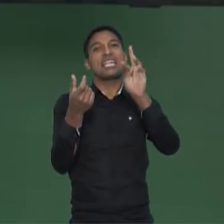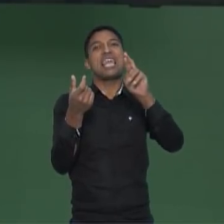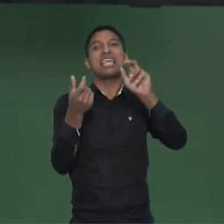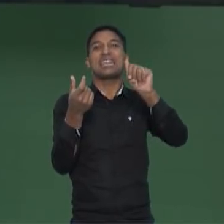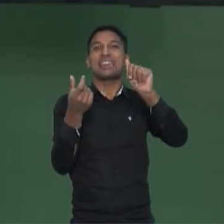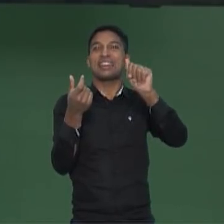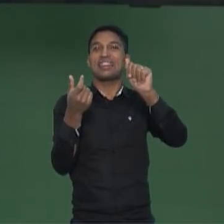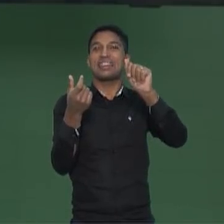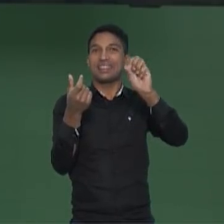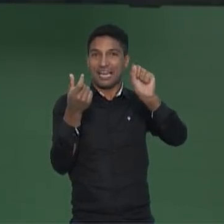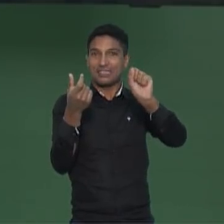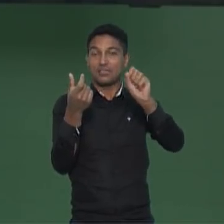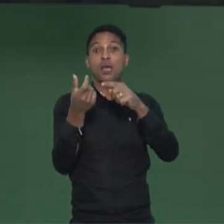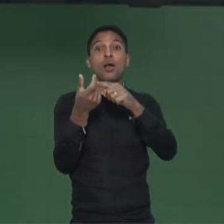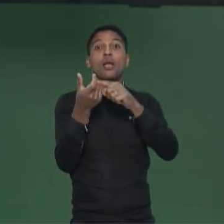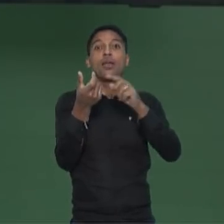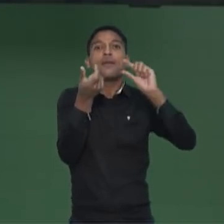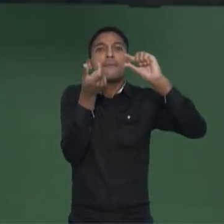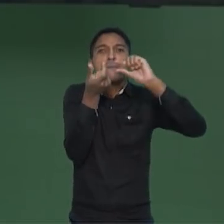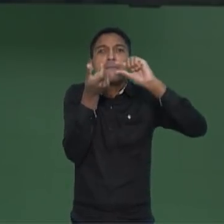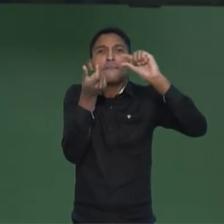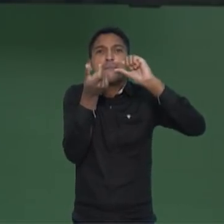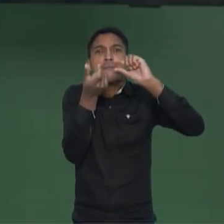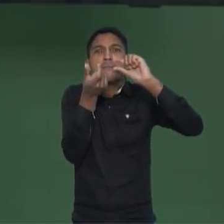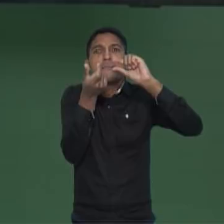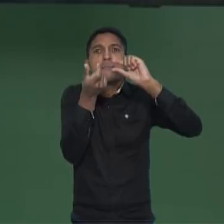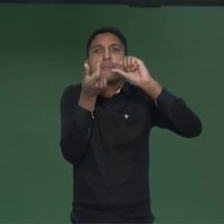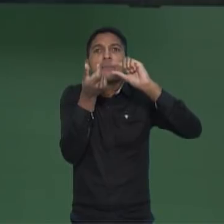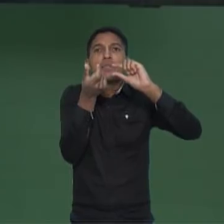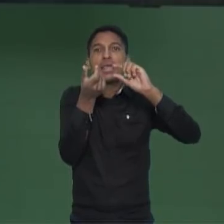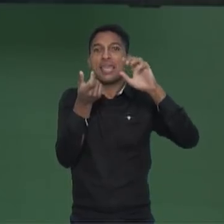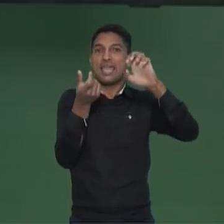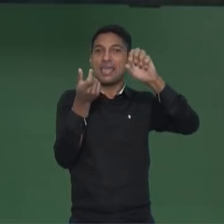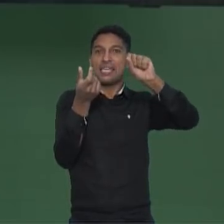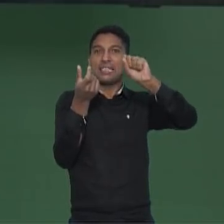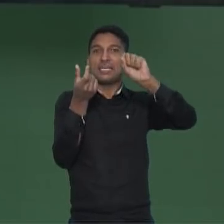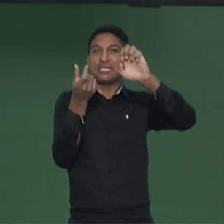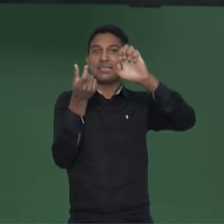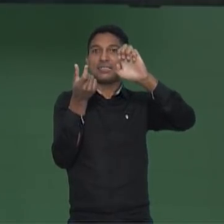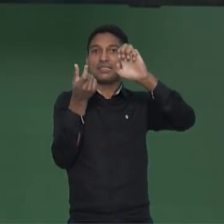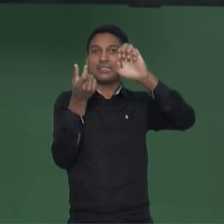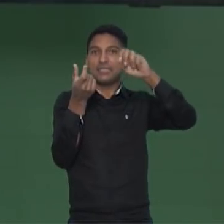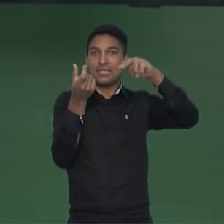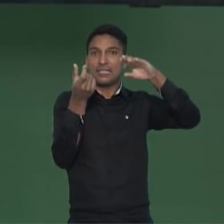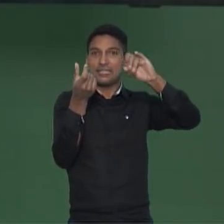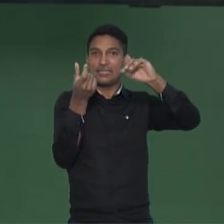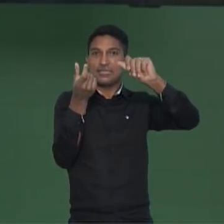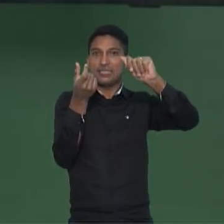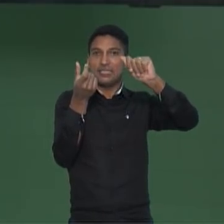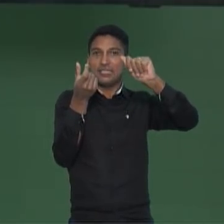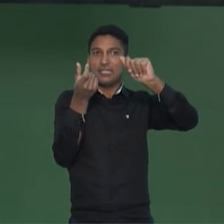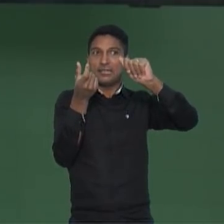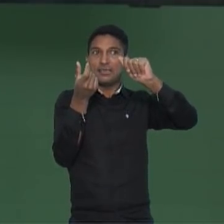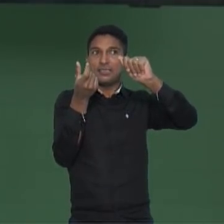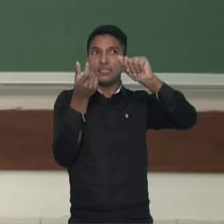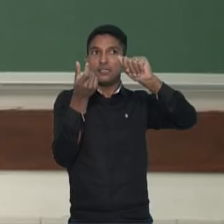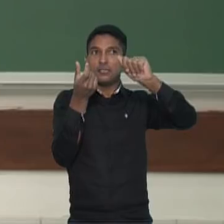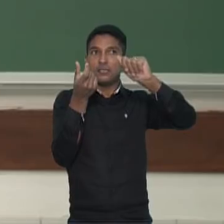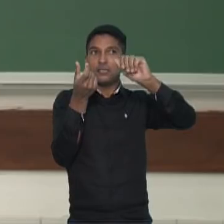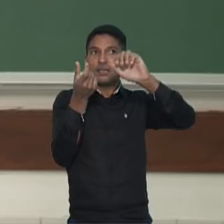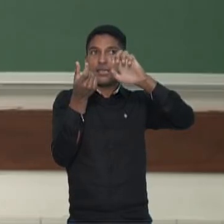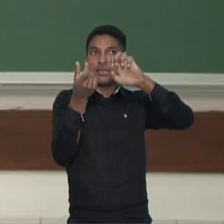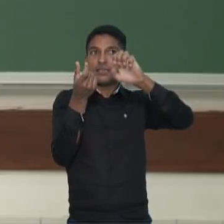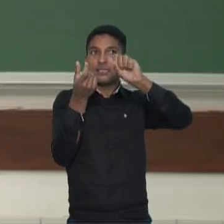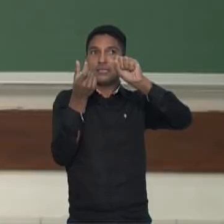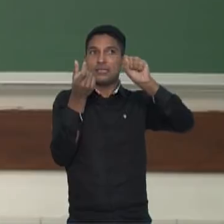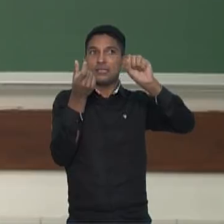essenciais. Lembrando que elas podem combinar. Por exemplo, a preposição a primeira ali da nossa lista, ela